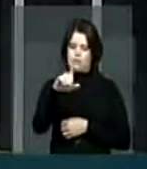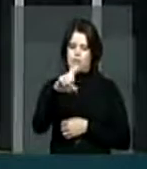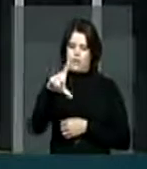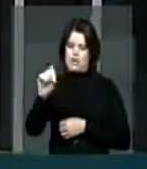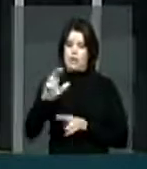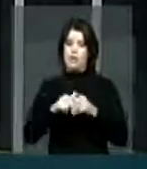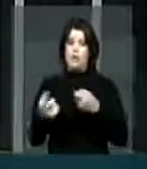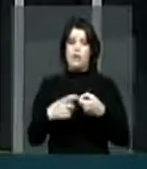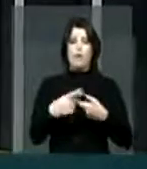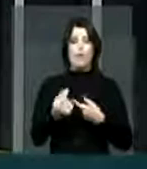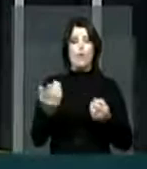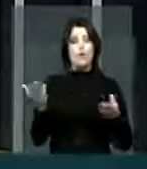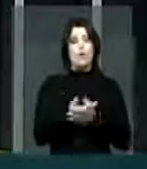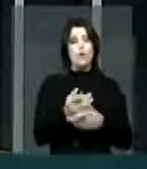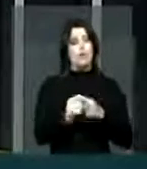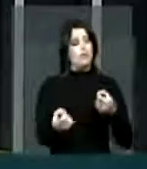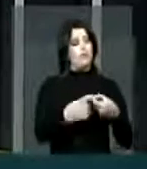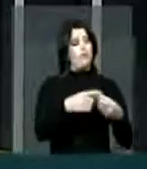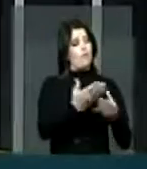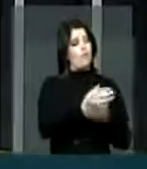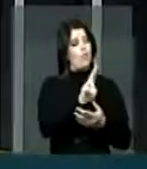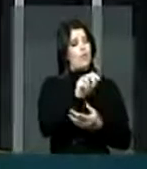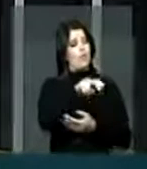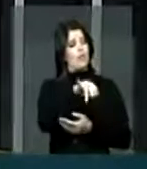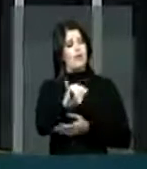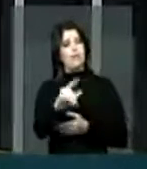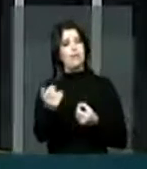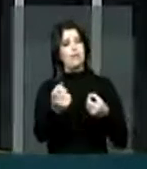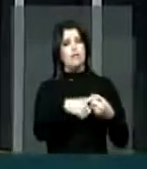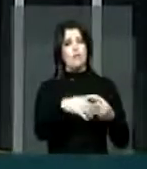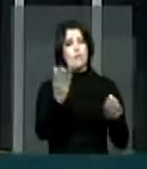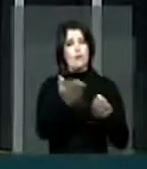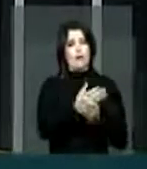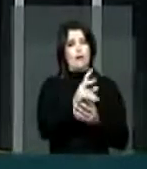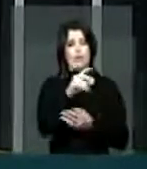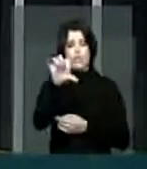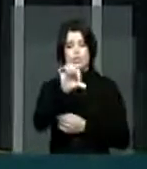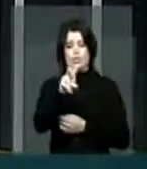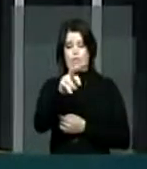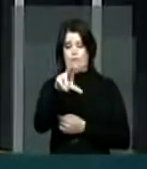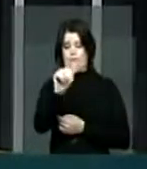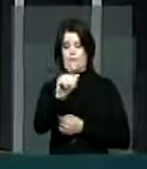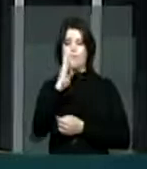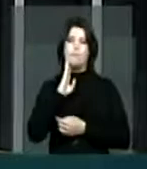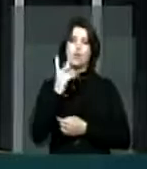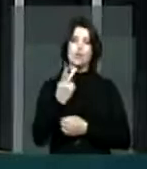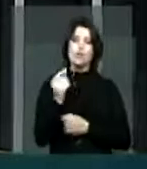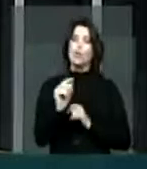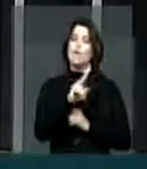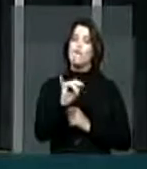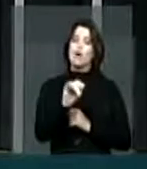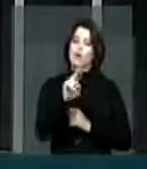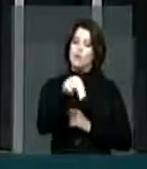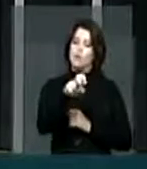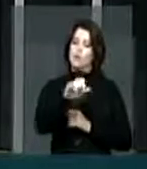infelizmente, devolveu o processo de Unai, devolveu o processo da 9ª Vara de Belo Horizonte para a comarca de